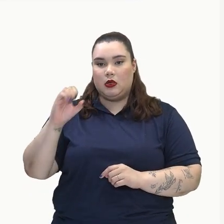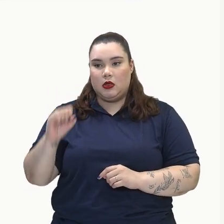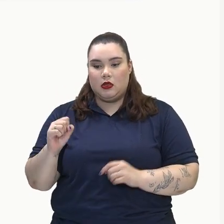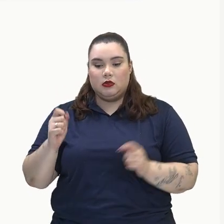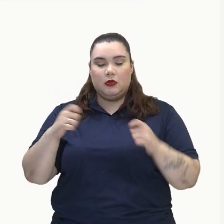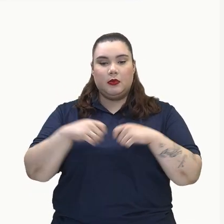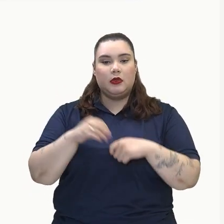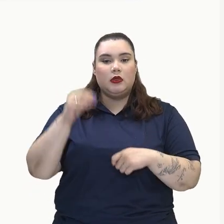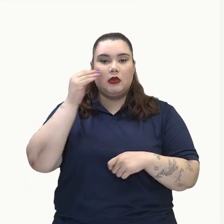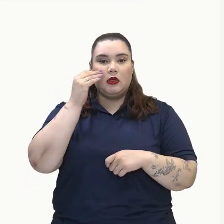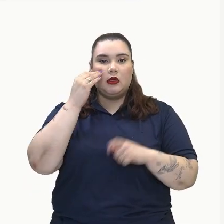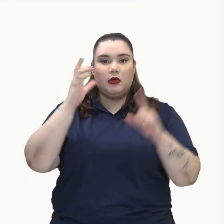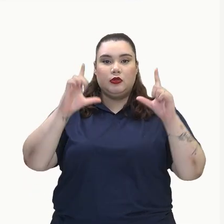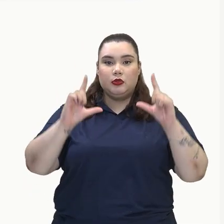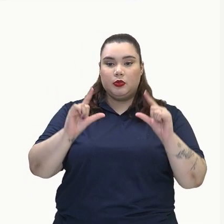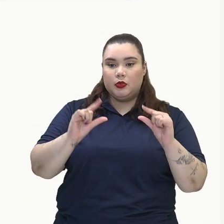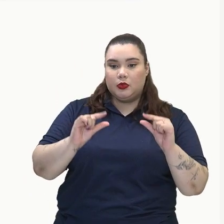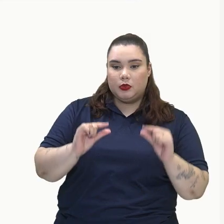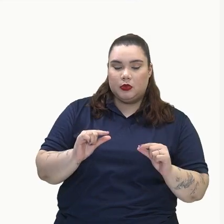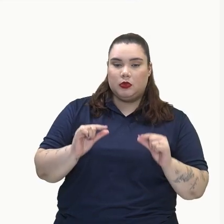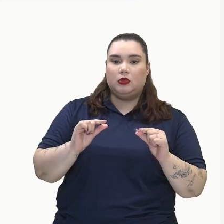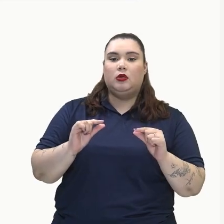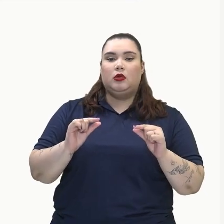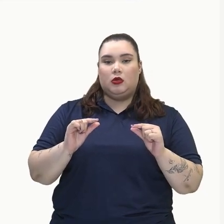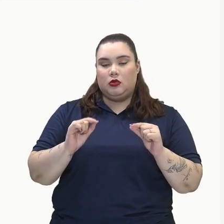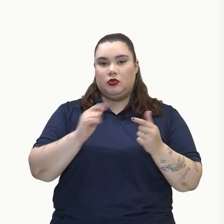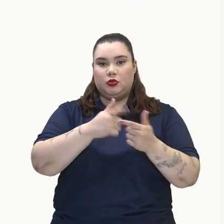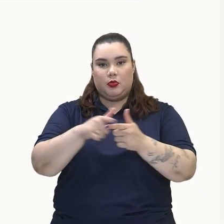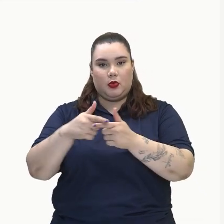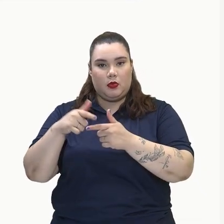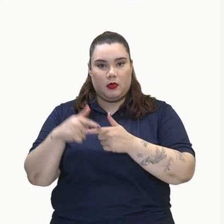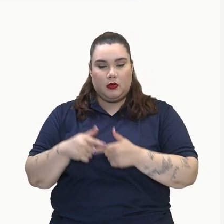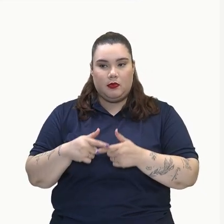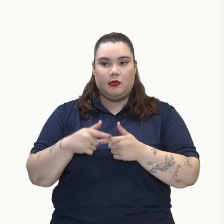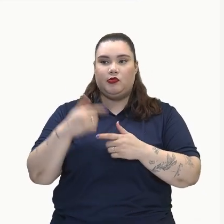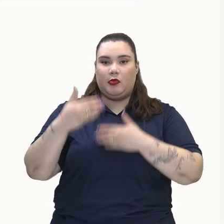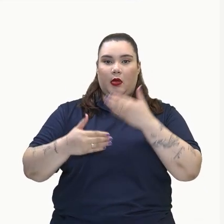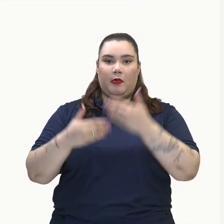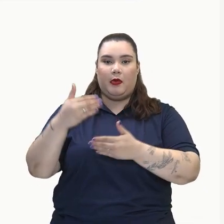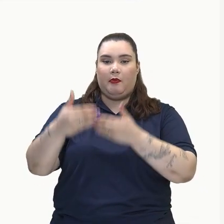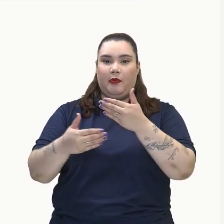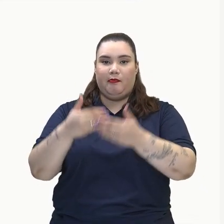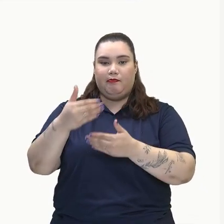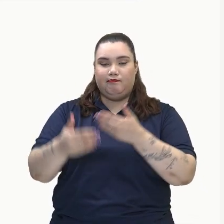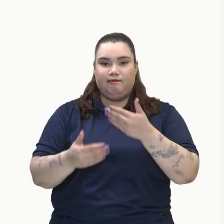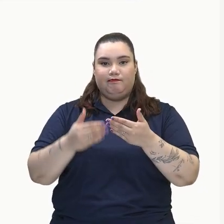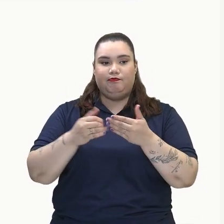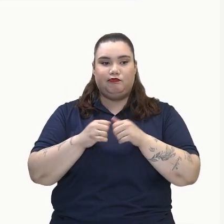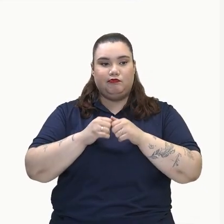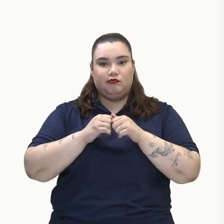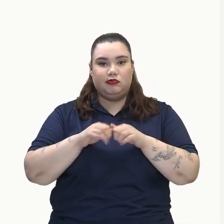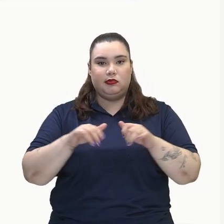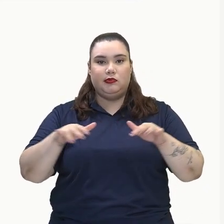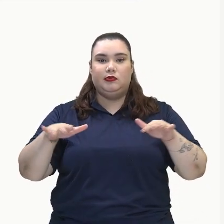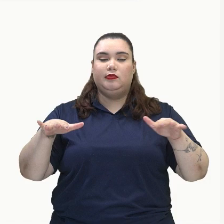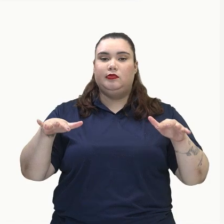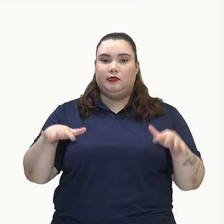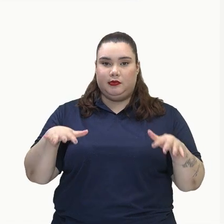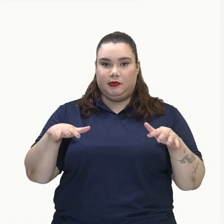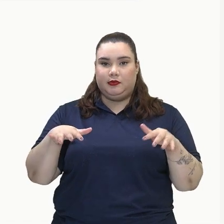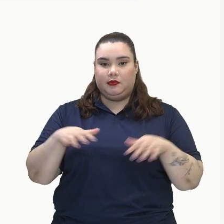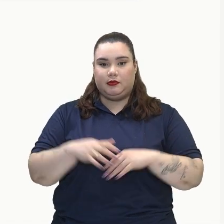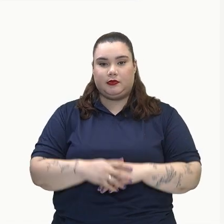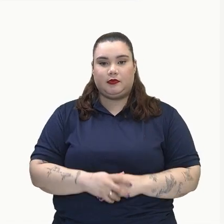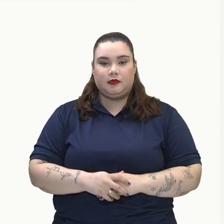tentar diminuir o nível do desmatamento que a cada ano parece que está atingindo novas áreas e está